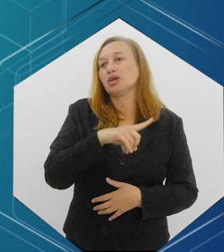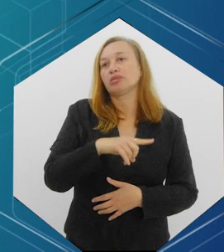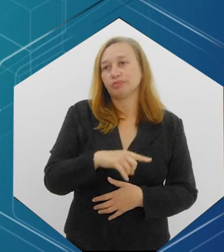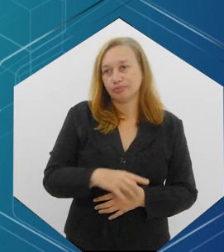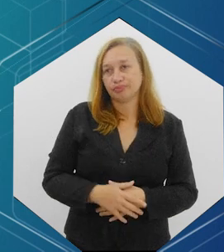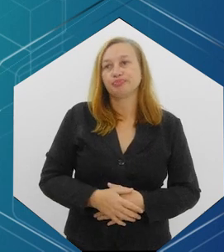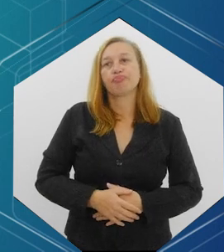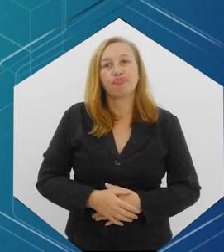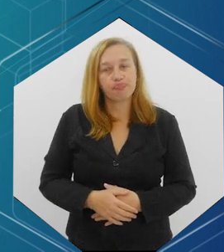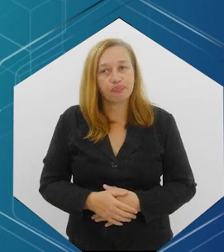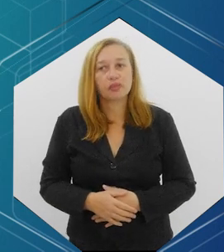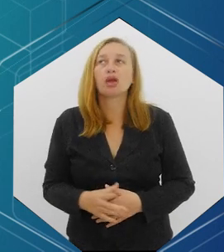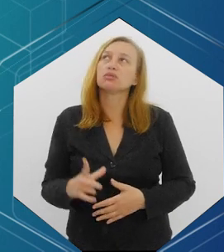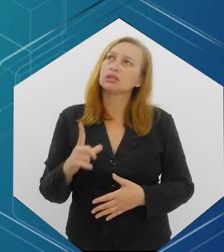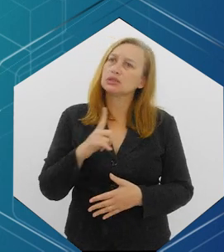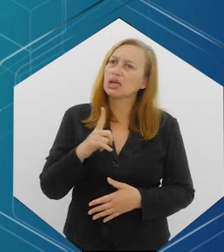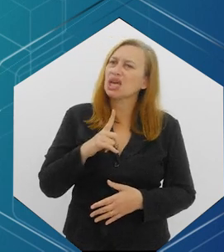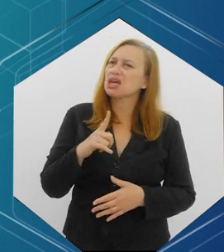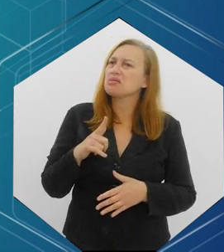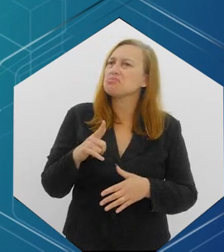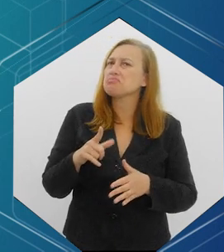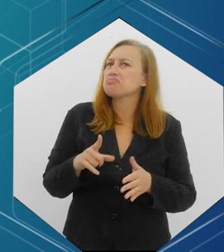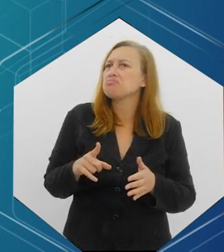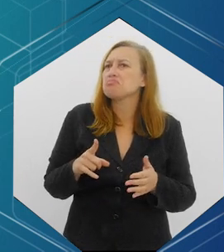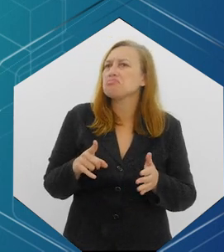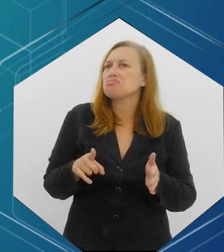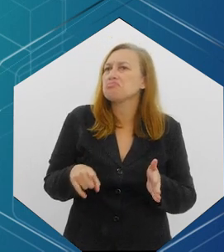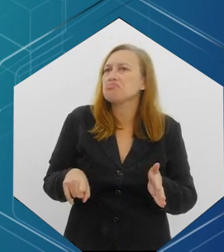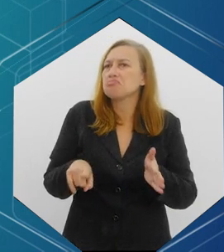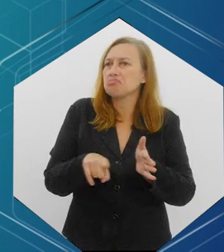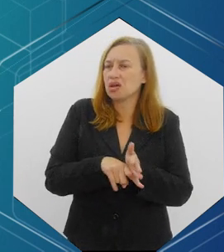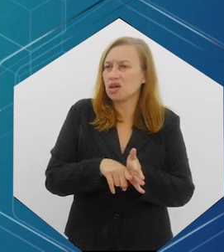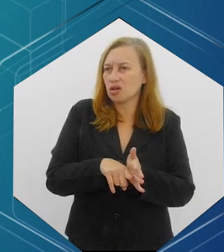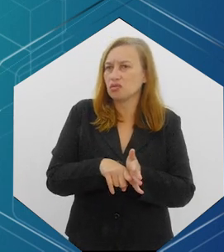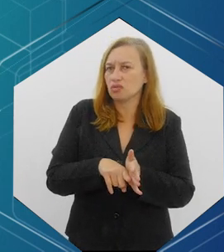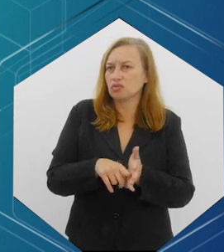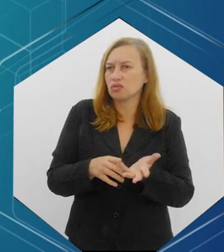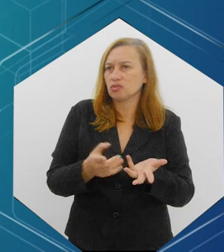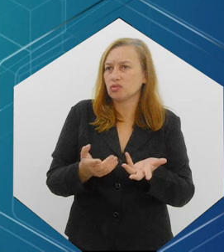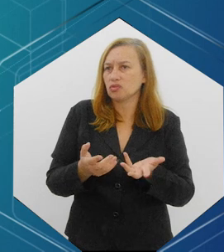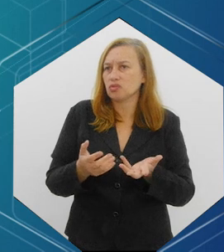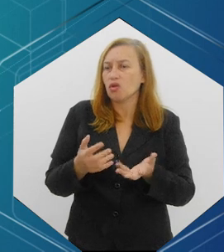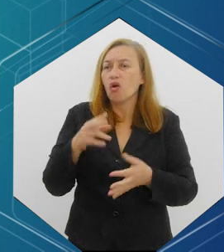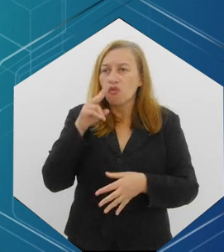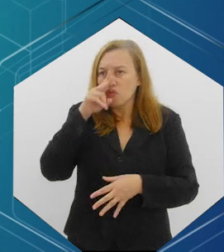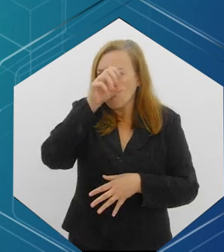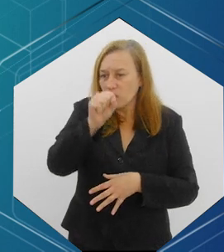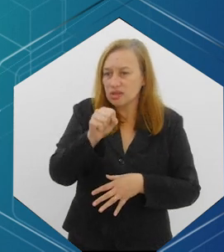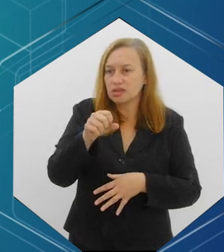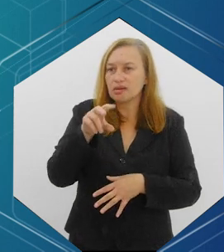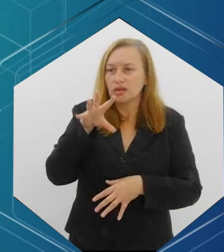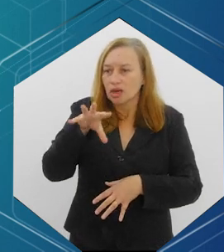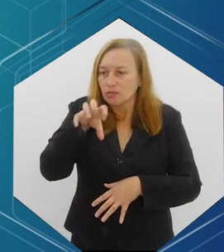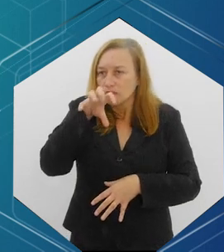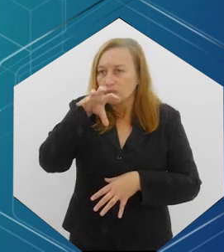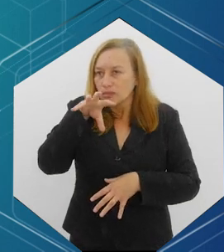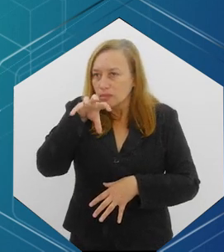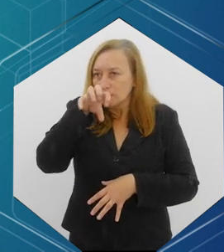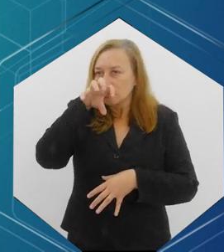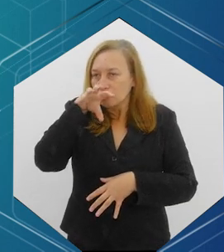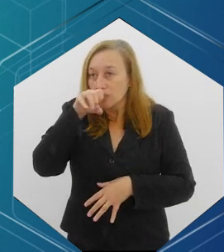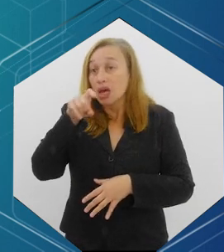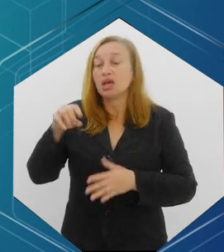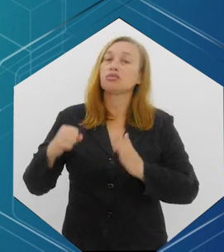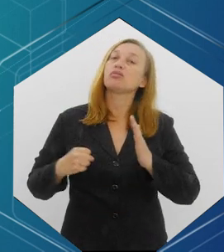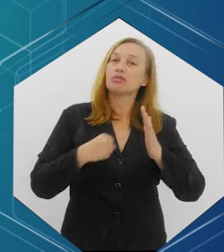tem menos, vamos dizer assim, menos equipamento para produzir a sua respiração. Esse